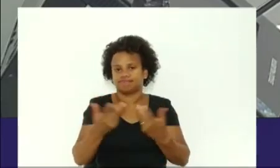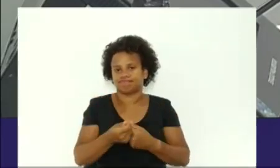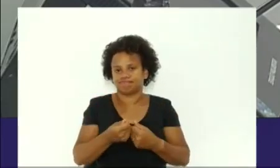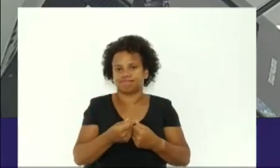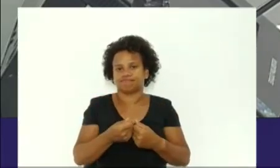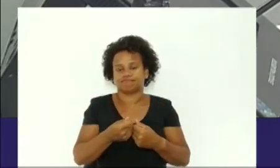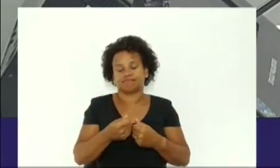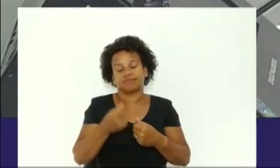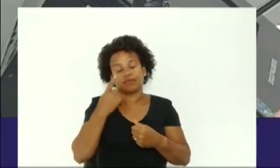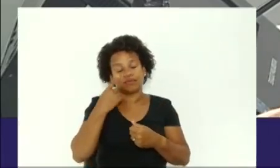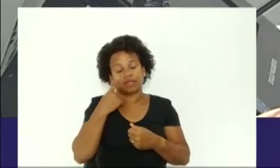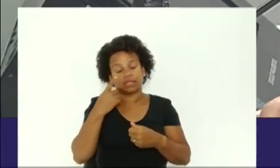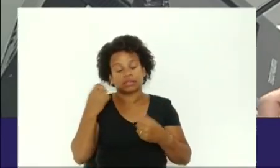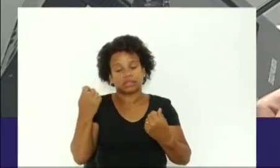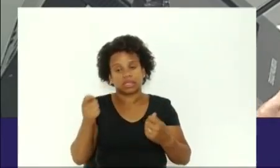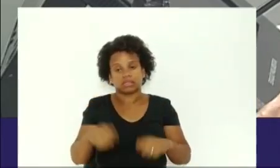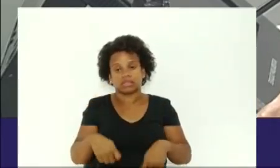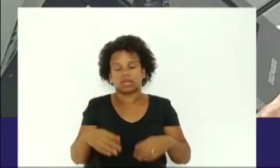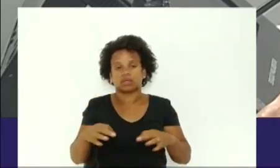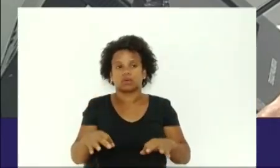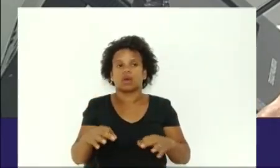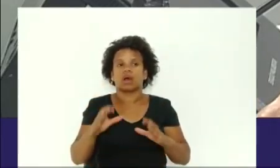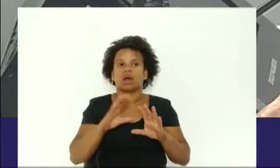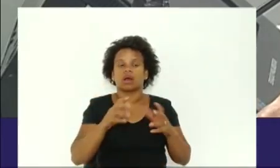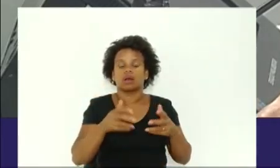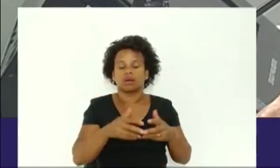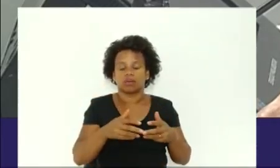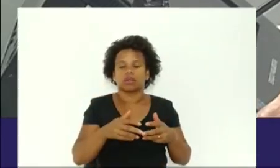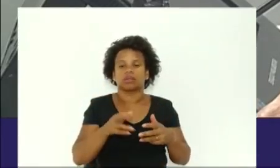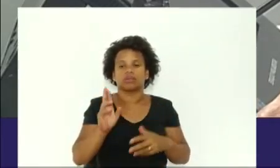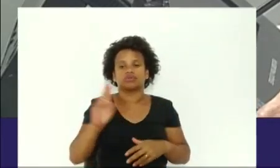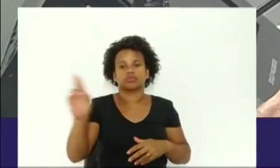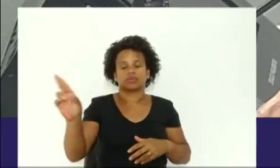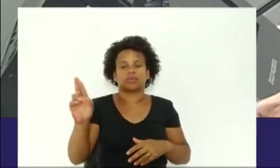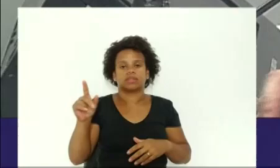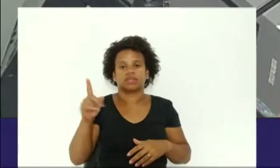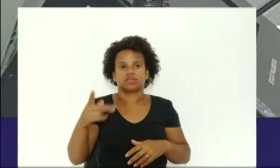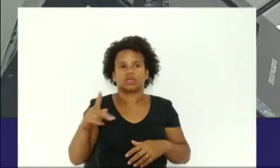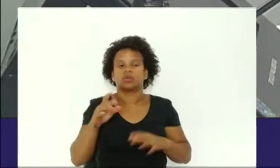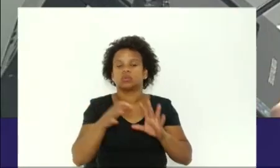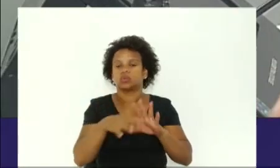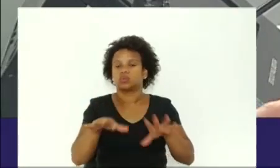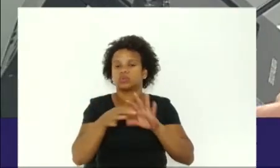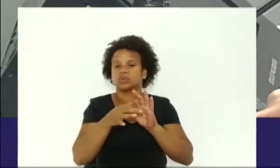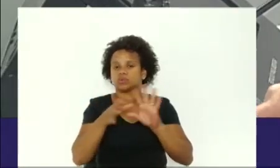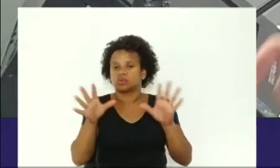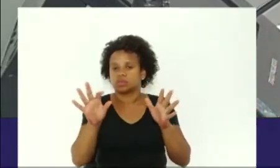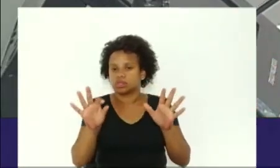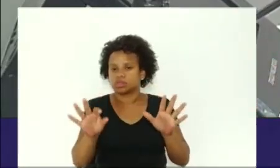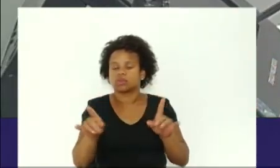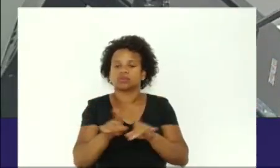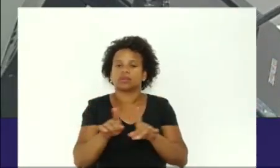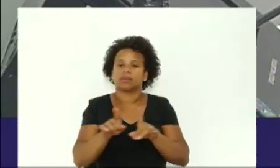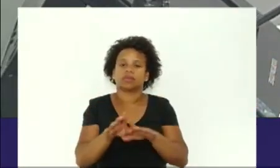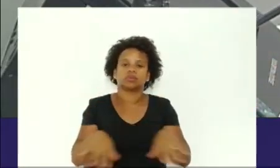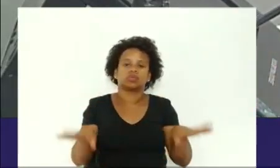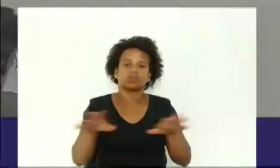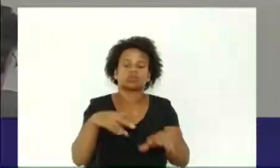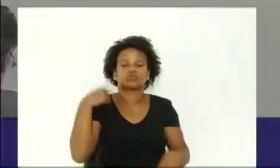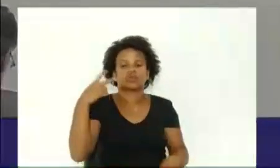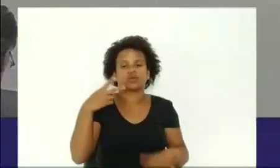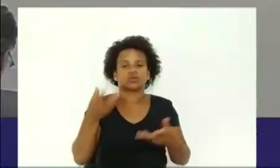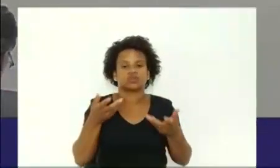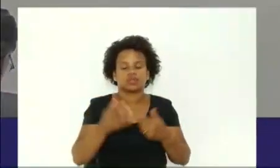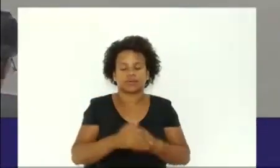se dá certo. A Câmara está fazendo o papel dela. Tenho autorização vocês e todos os vereadores dessa Câmara. Obrigado.